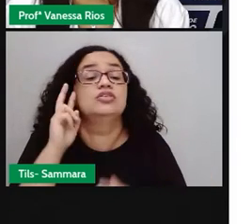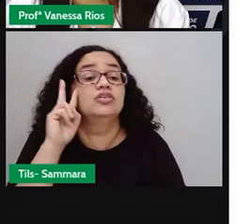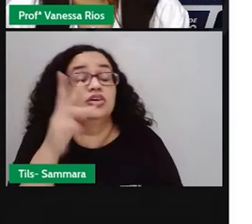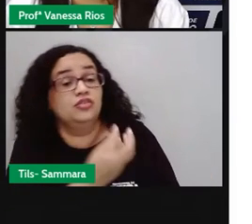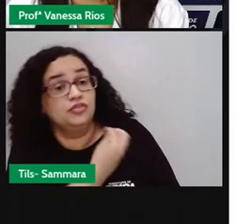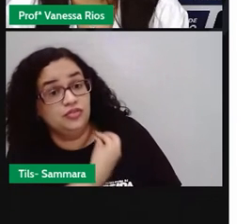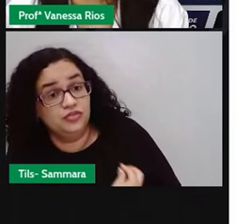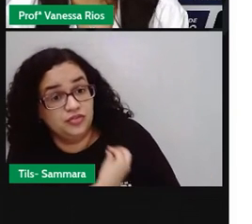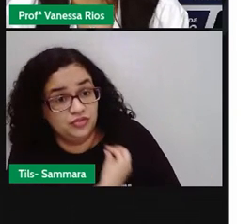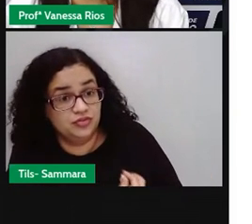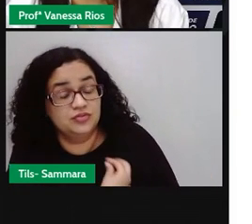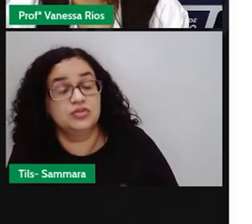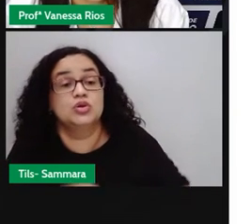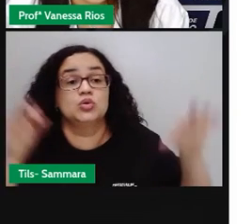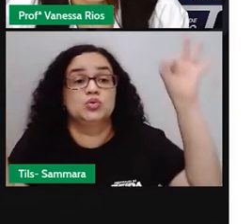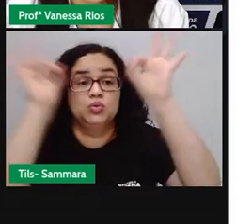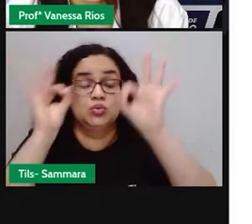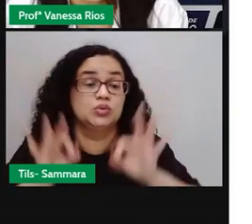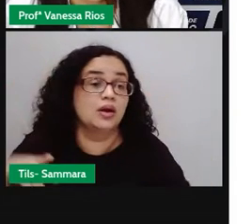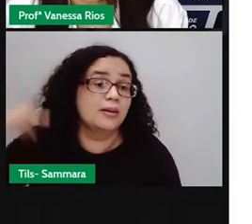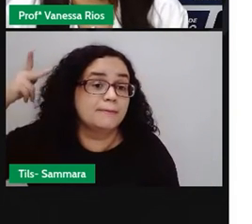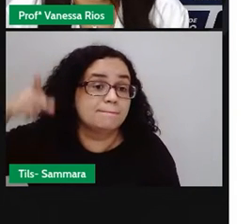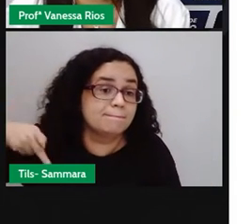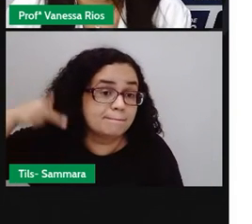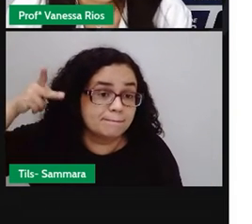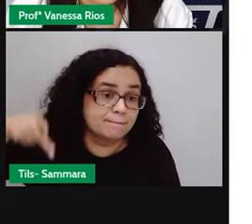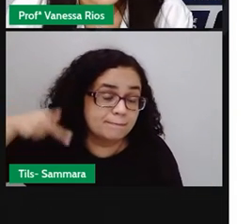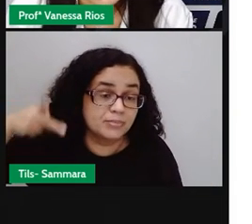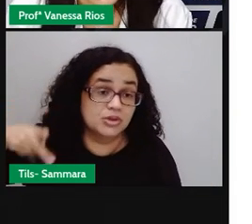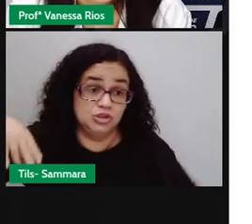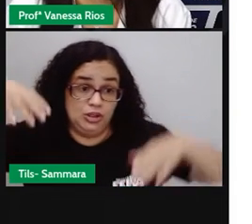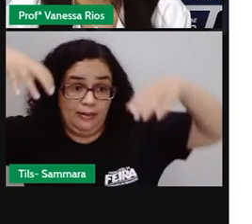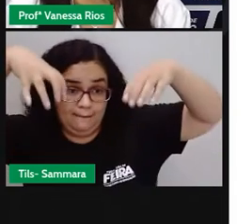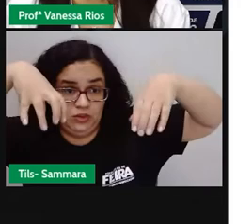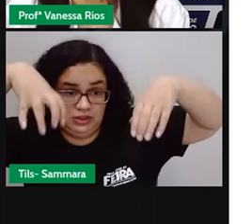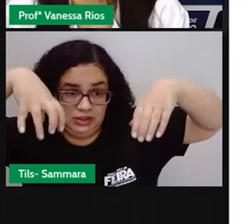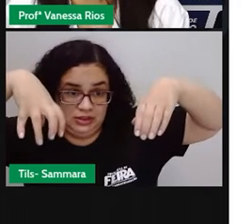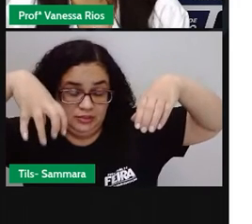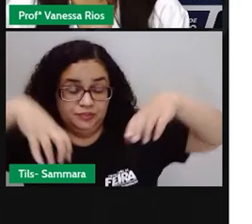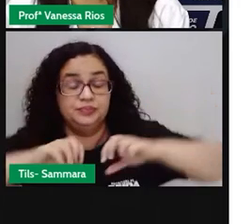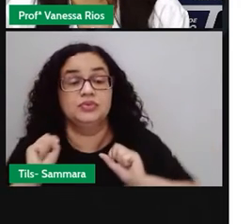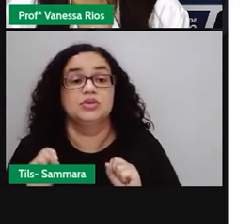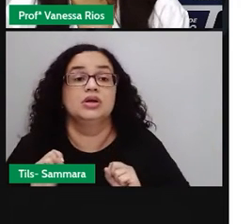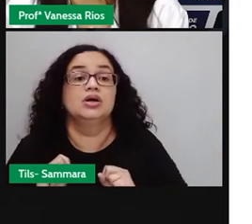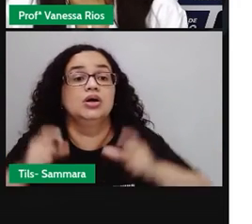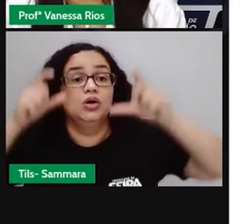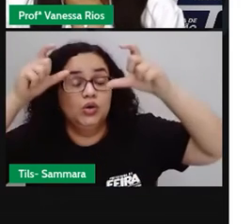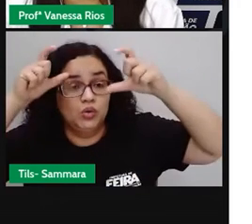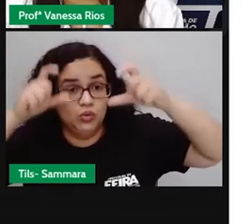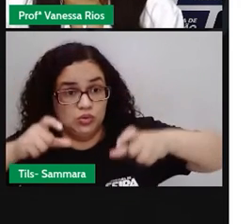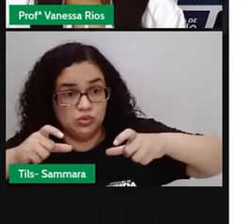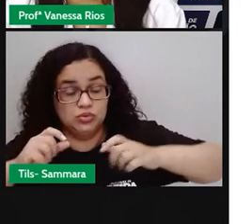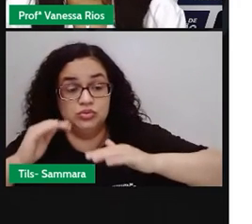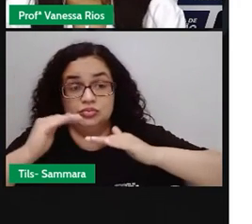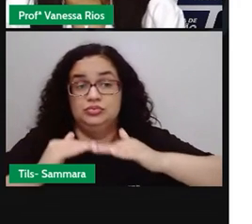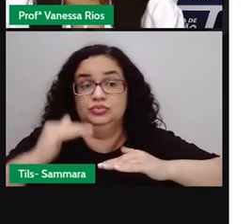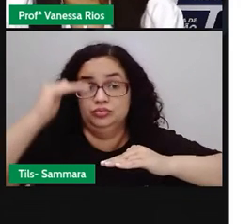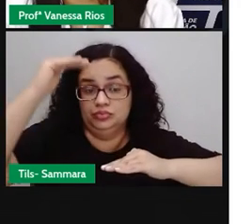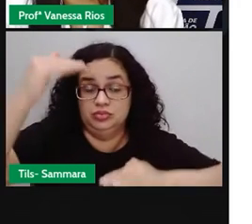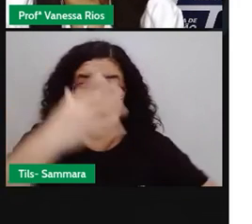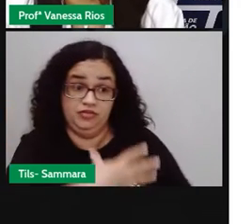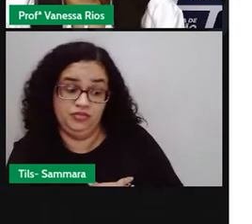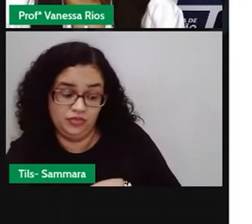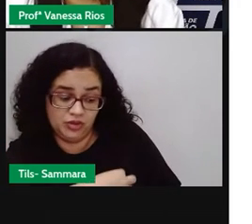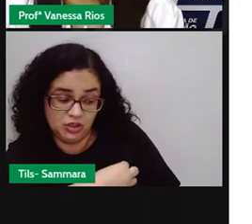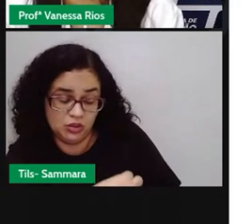vivíamos aí organizados politicamente pelo regime de monarquia, onde os sucessores, né, são os